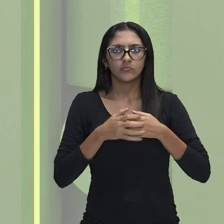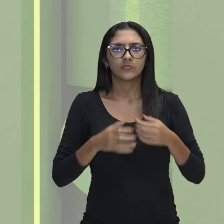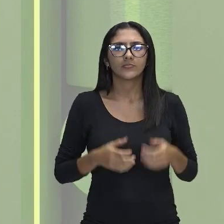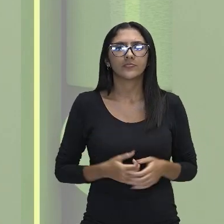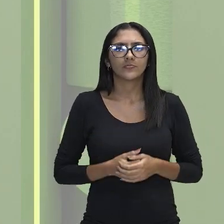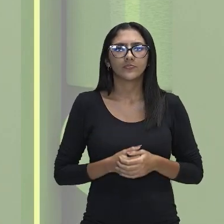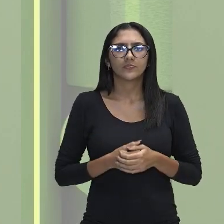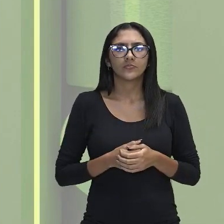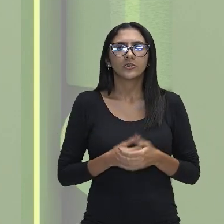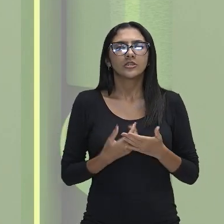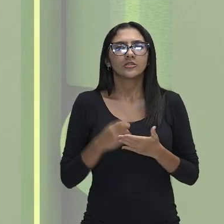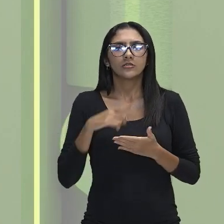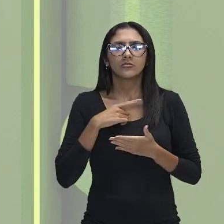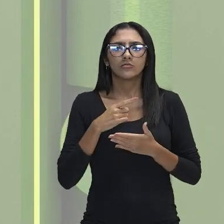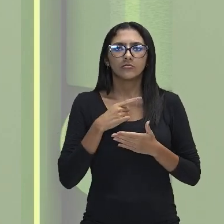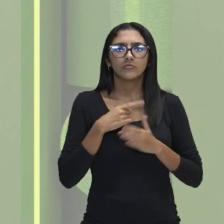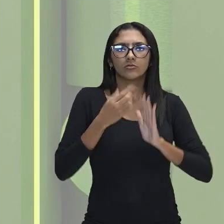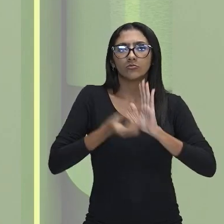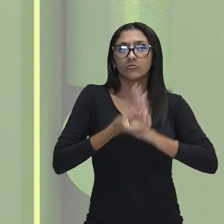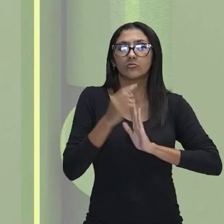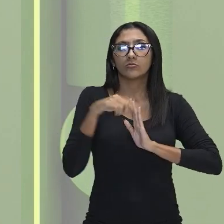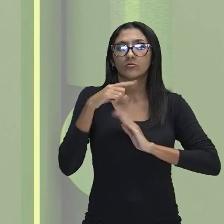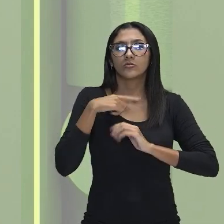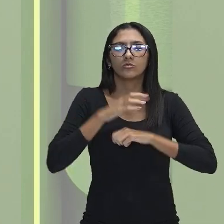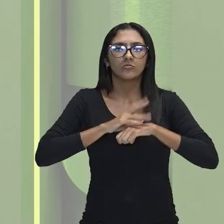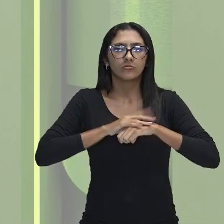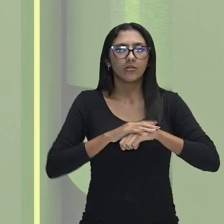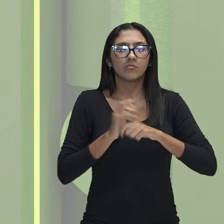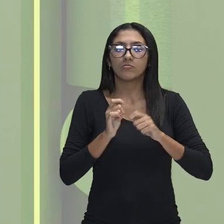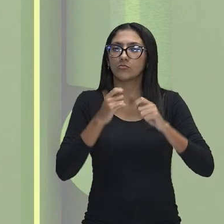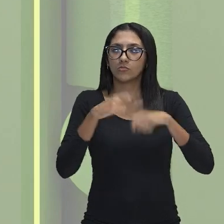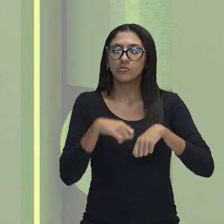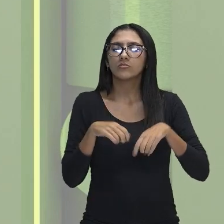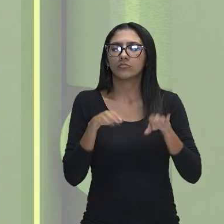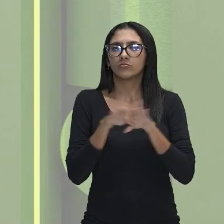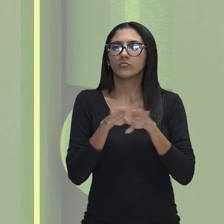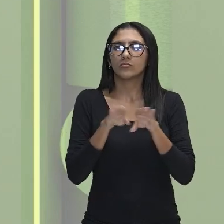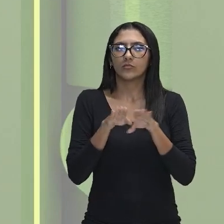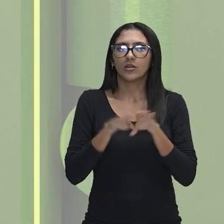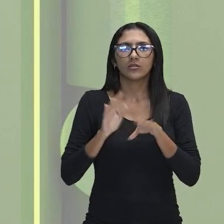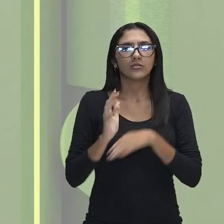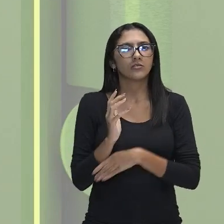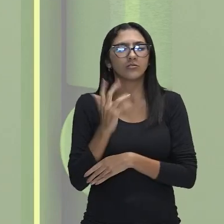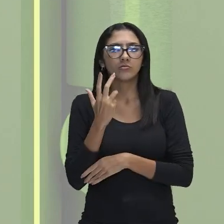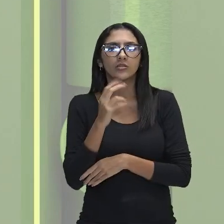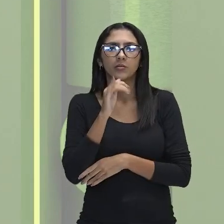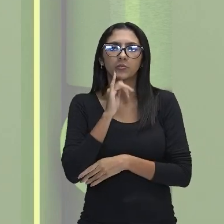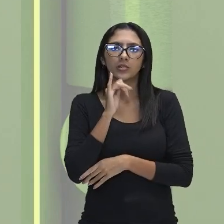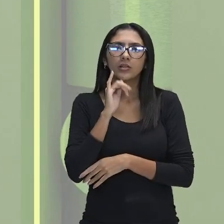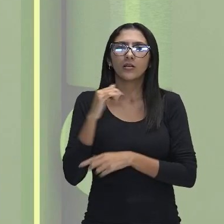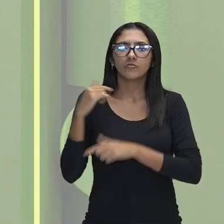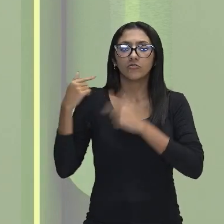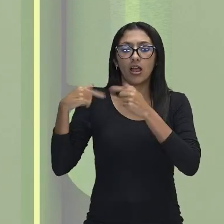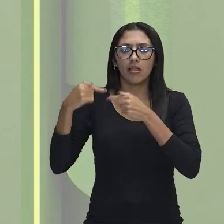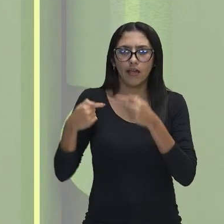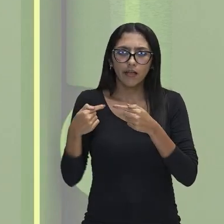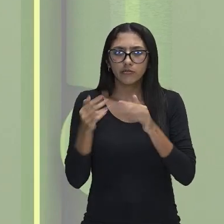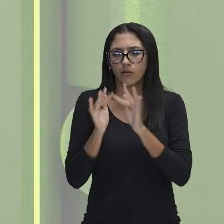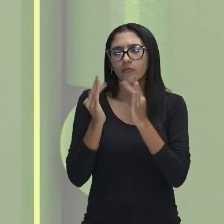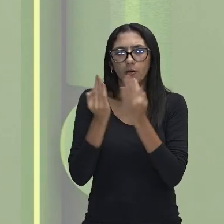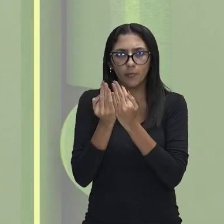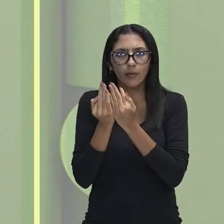a origem da arritmia cardíaca, ela pode ser também, né, genética,